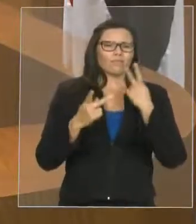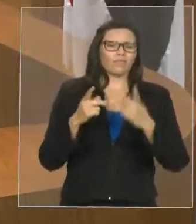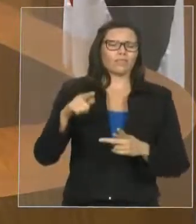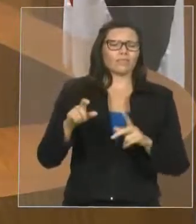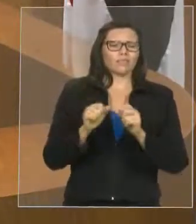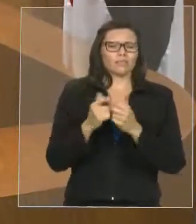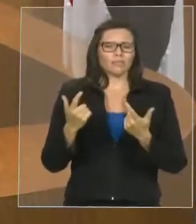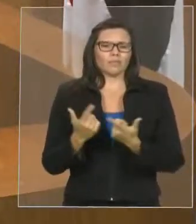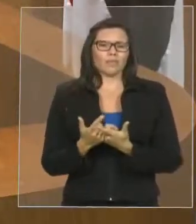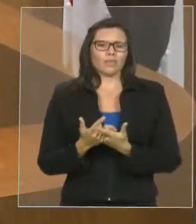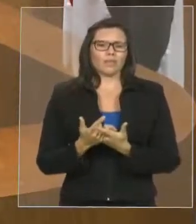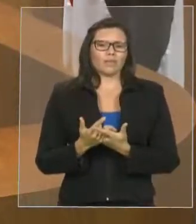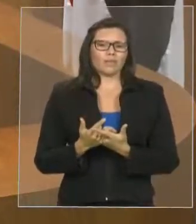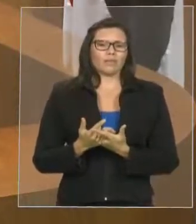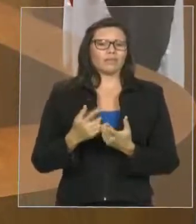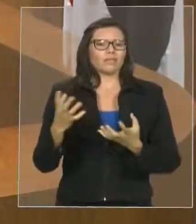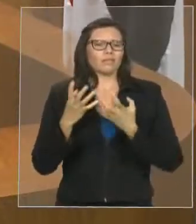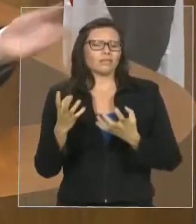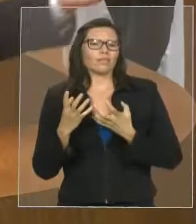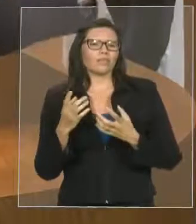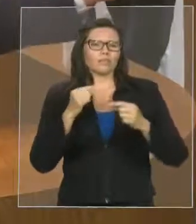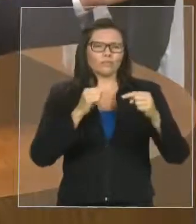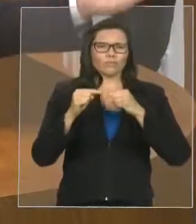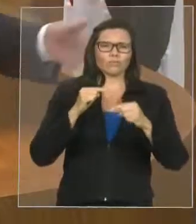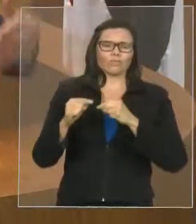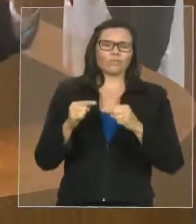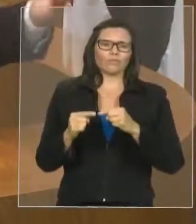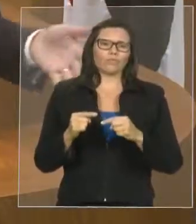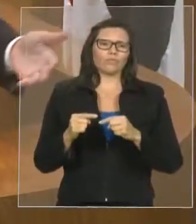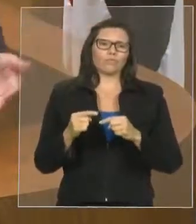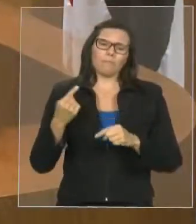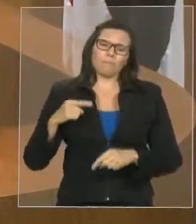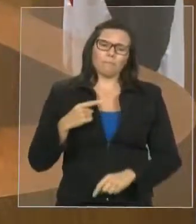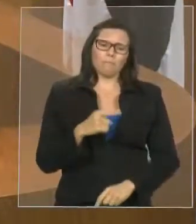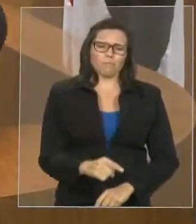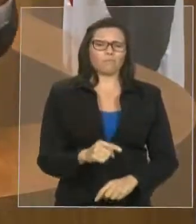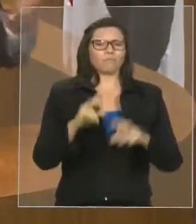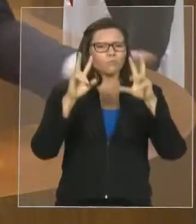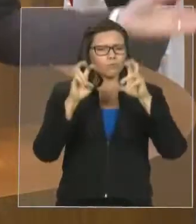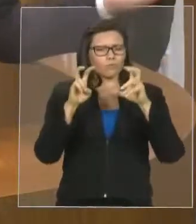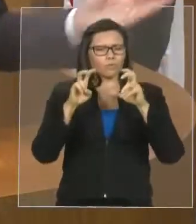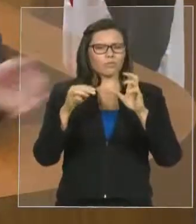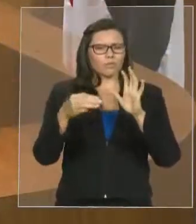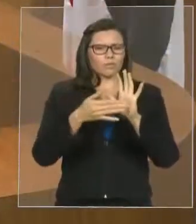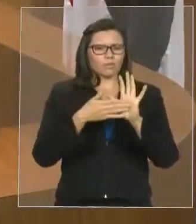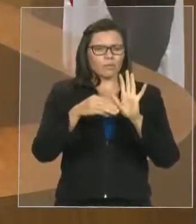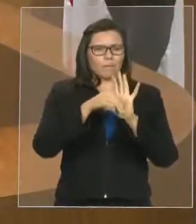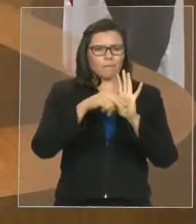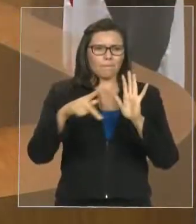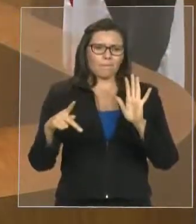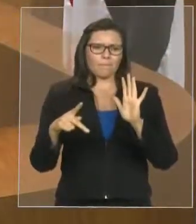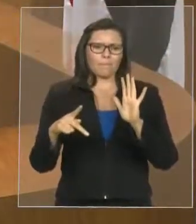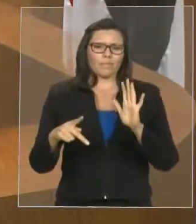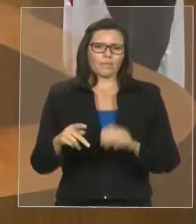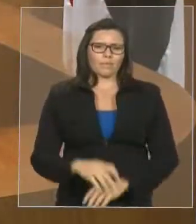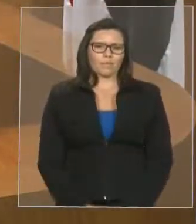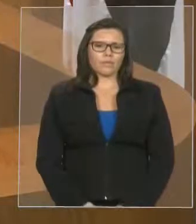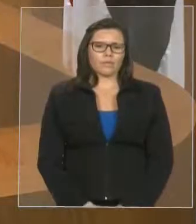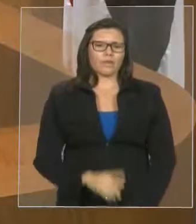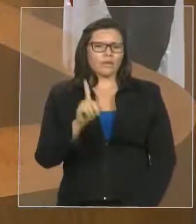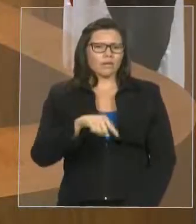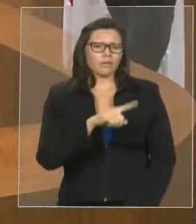mais aprofundada as medidas provisórias está impedindo que as matérias da medida provisória possam valer para o